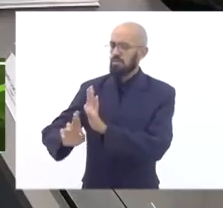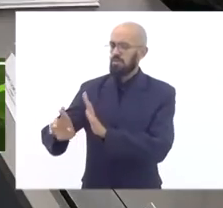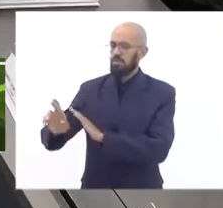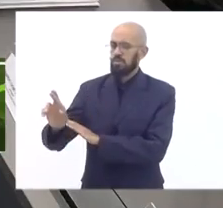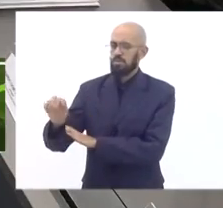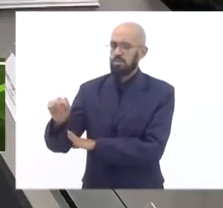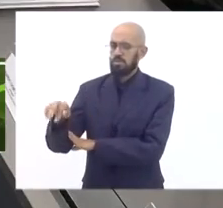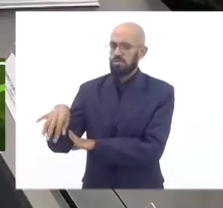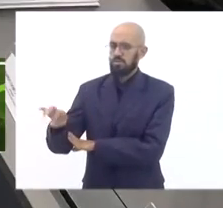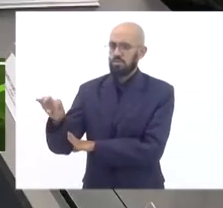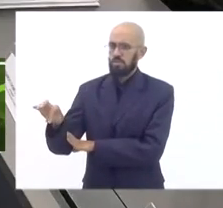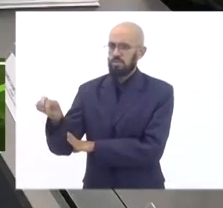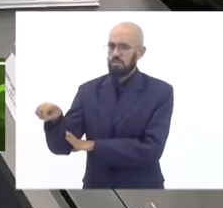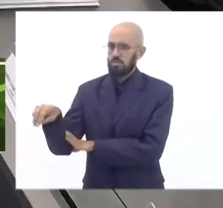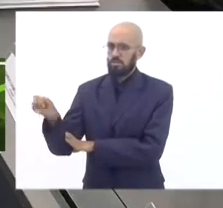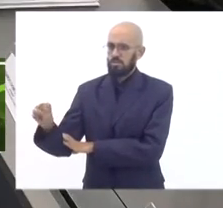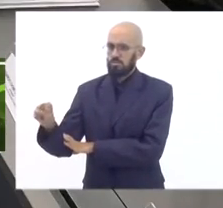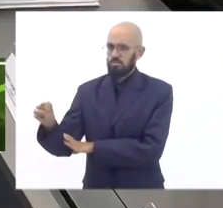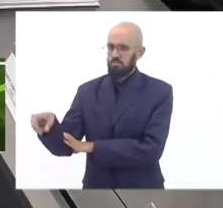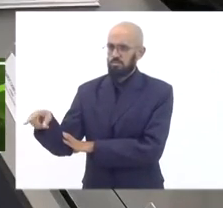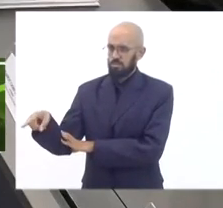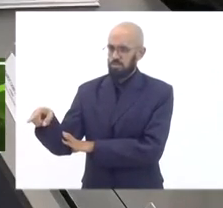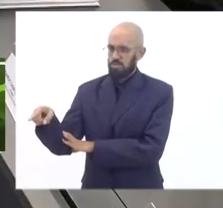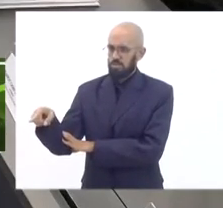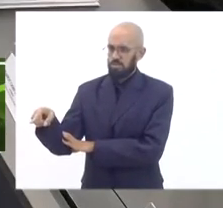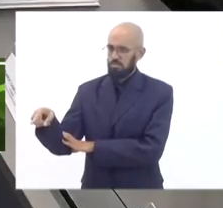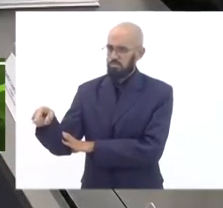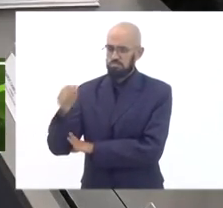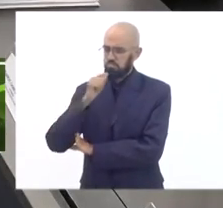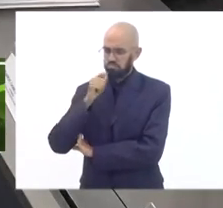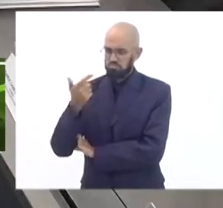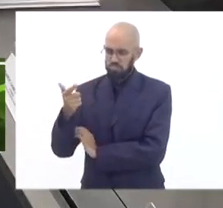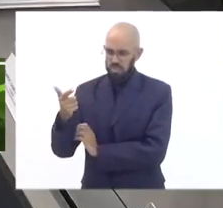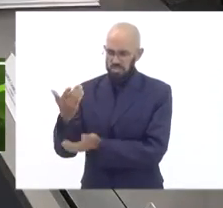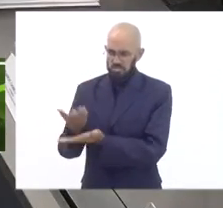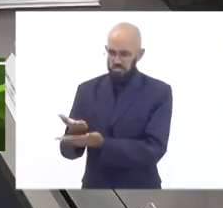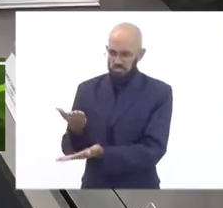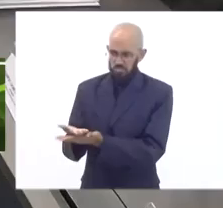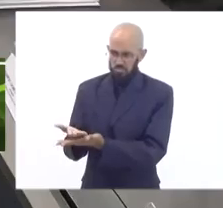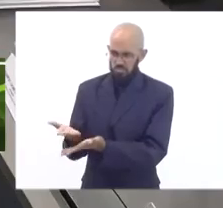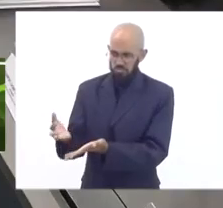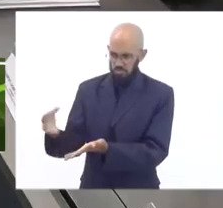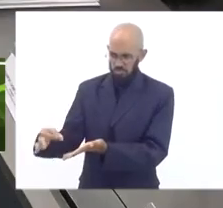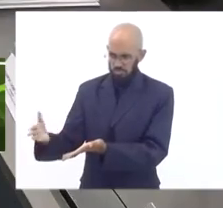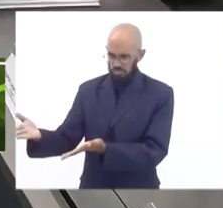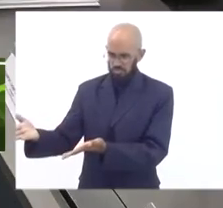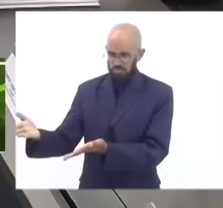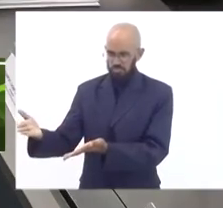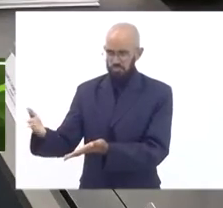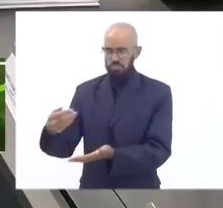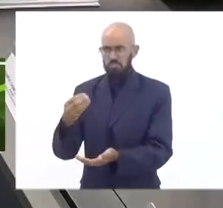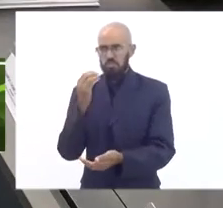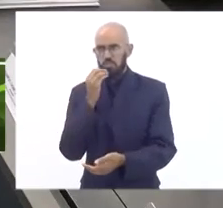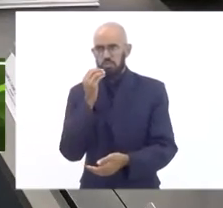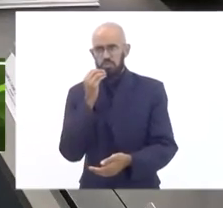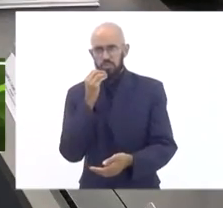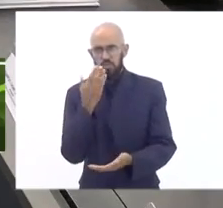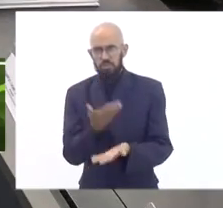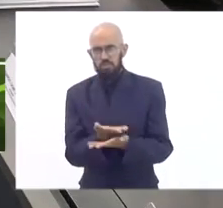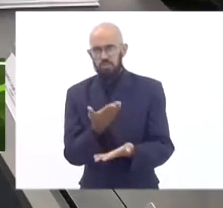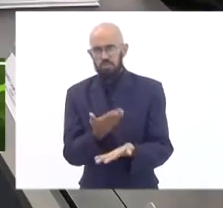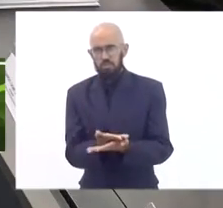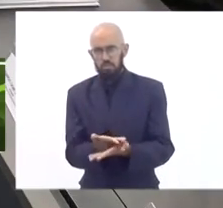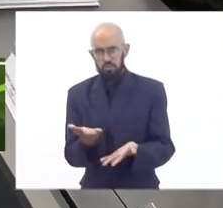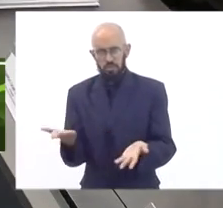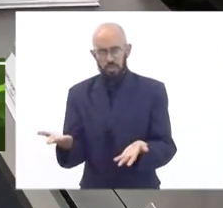esse estudo não existe, né? Seria um bom momento para a Getransp pensar sobre isso. Não existe. Não temos. É isso. Ok. Deveria ter esses estudos, né? Acumulados ao longo dos anos, para